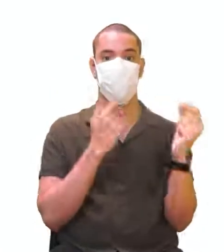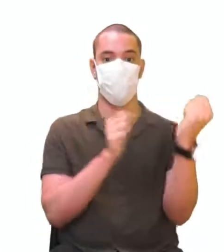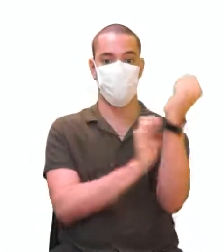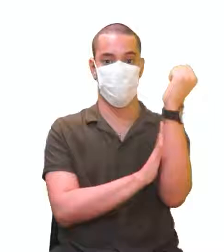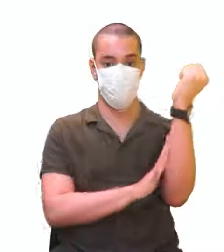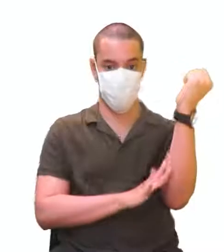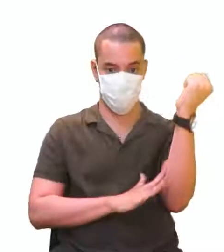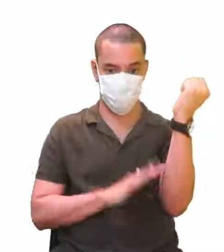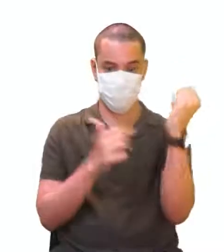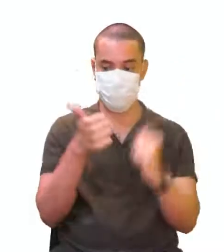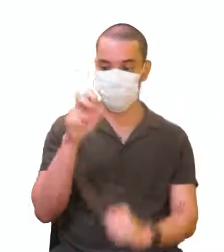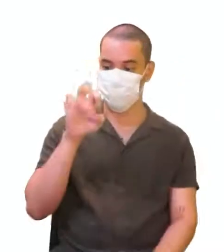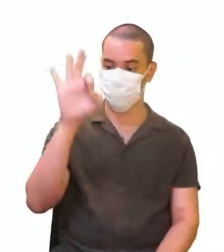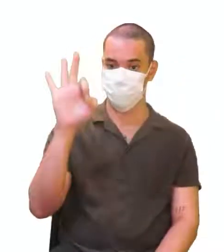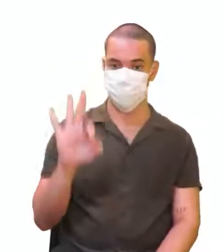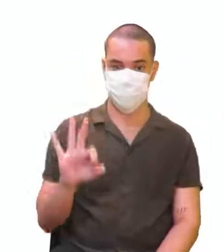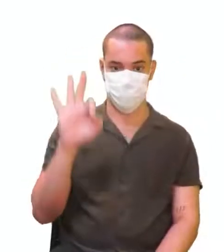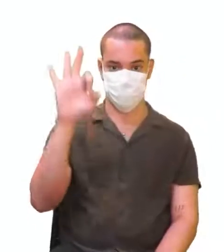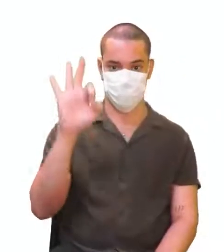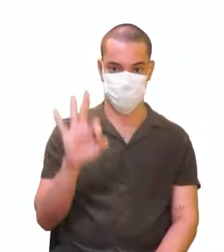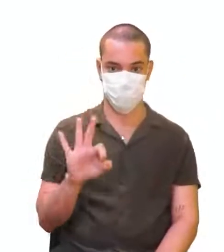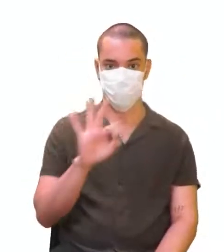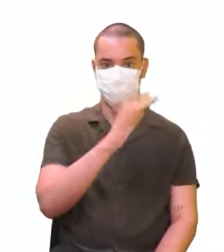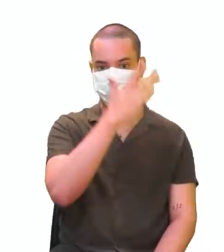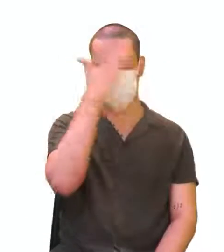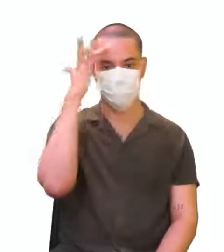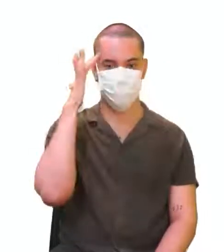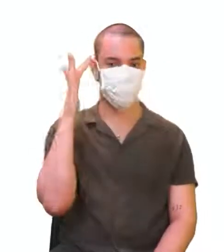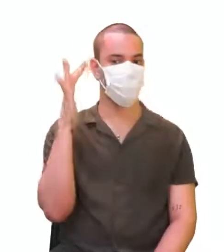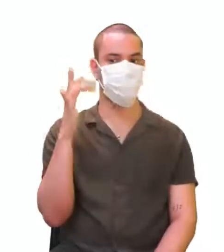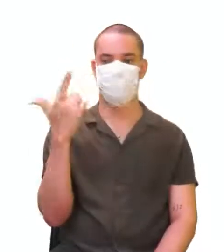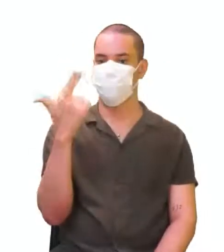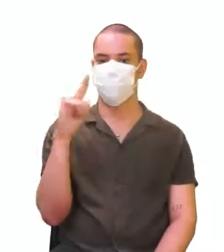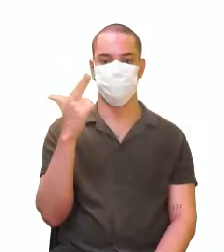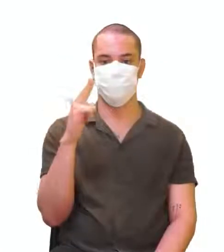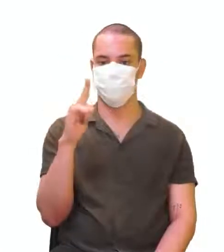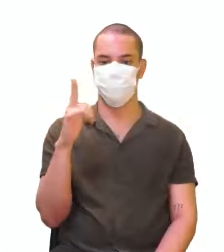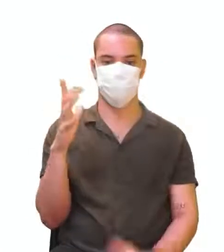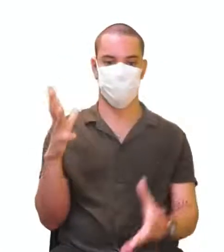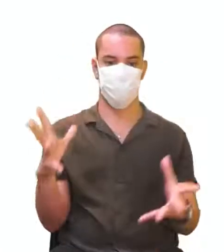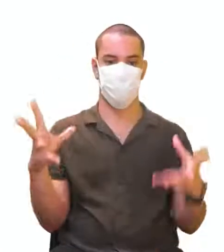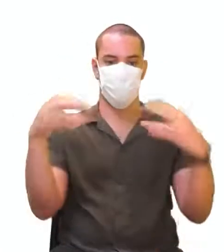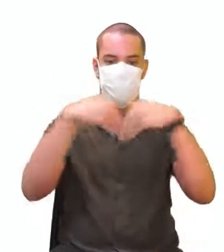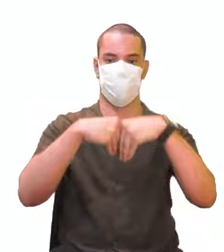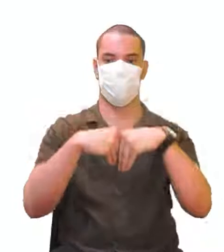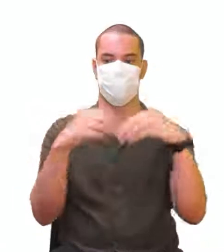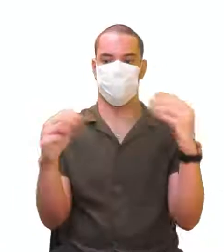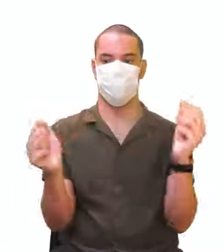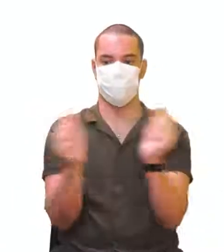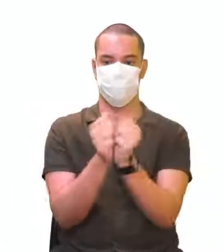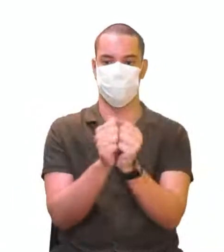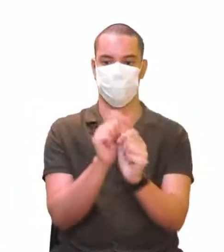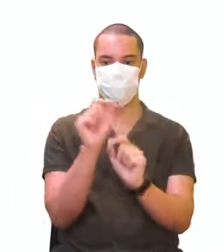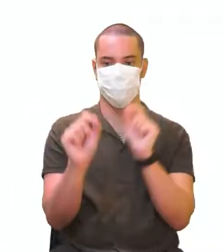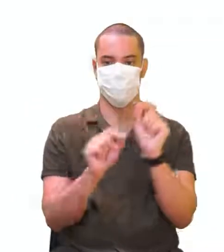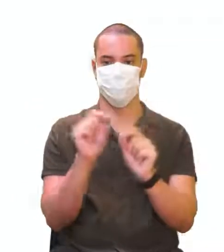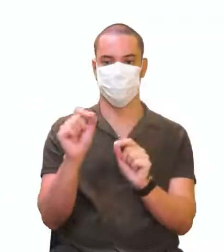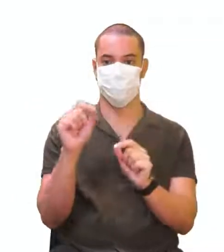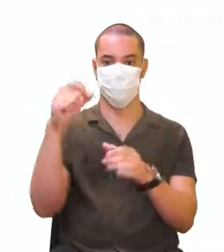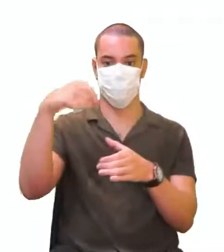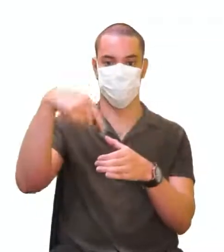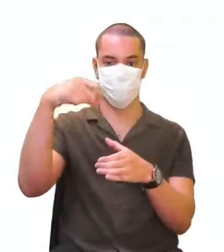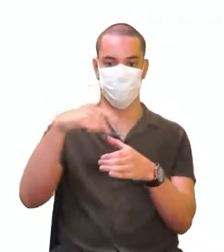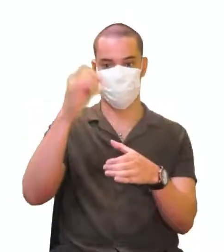ó, 15% dos indivíduos não aglutinavam, tá? Para esse tipo de